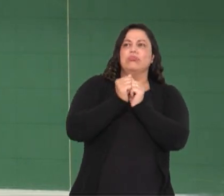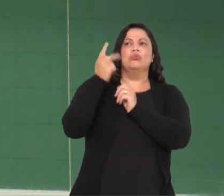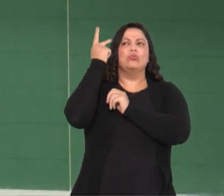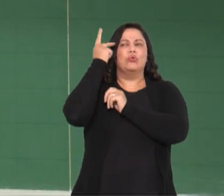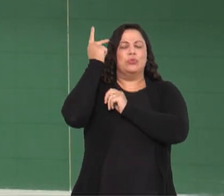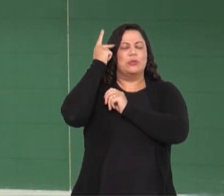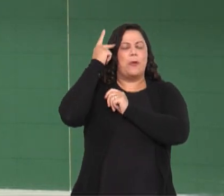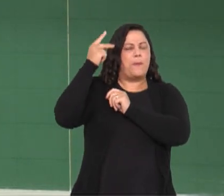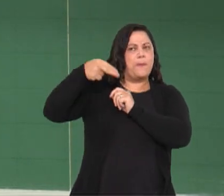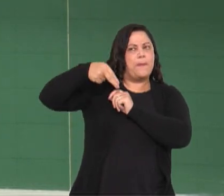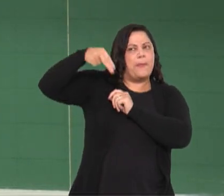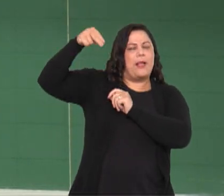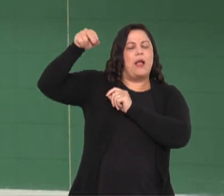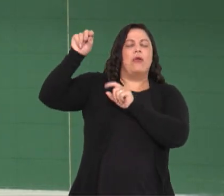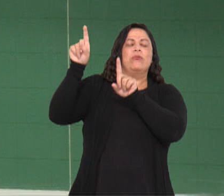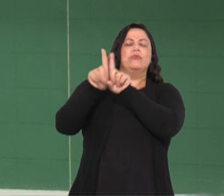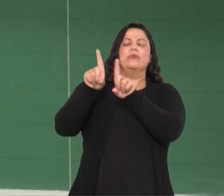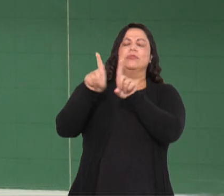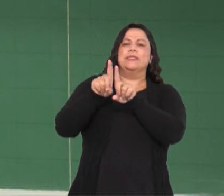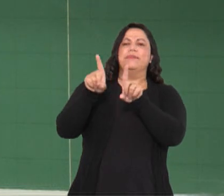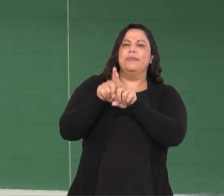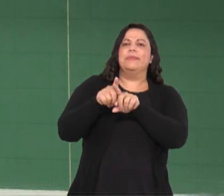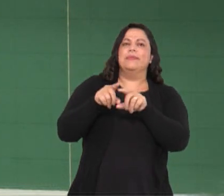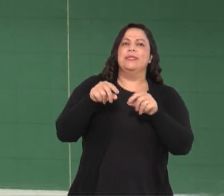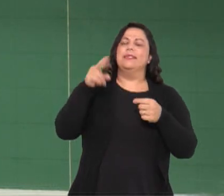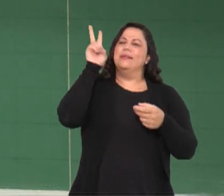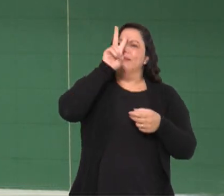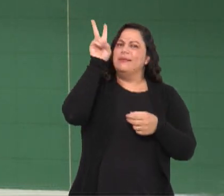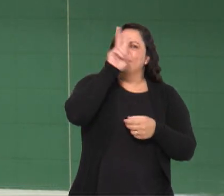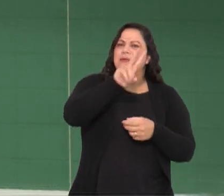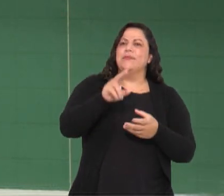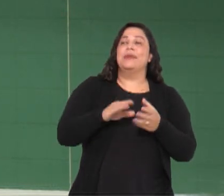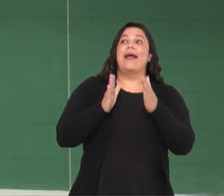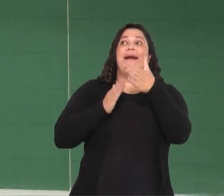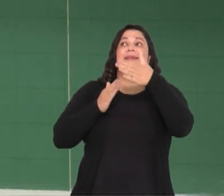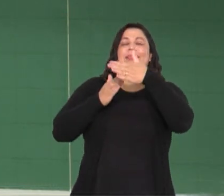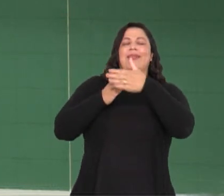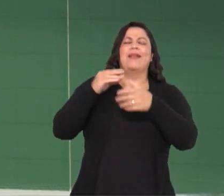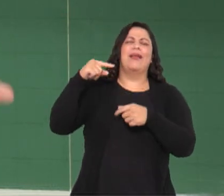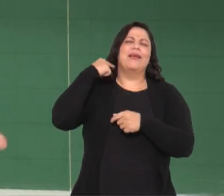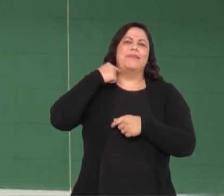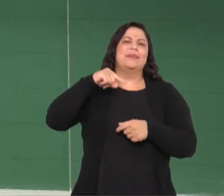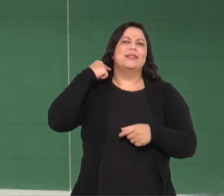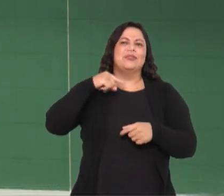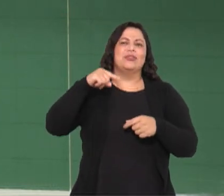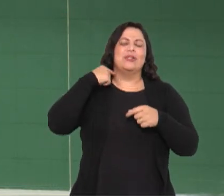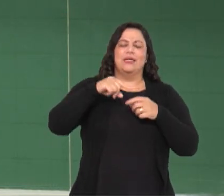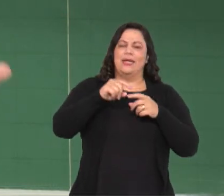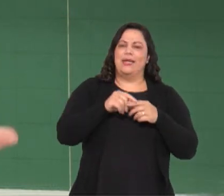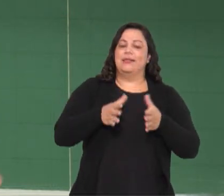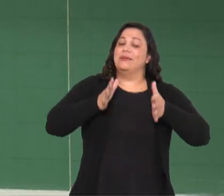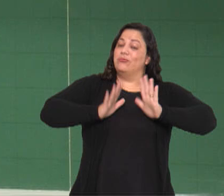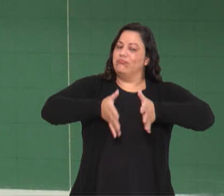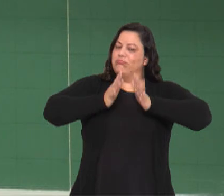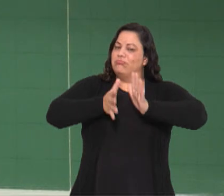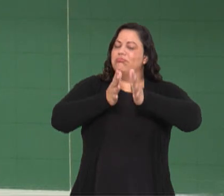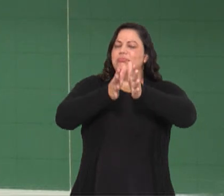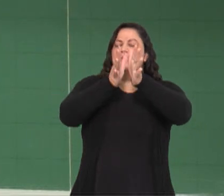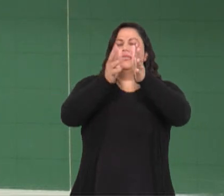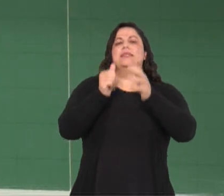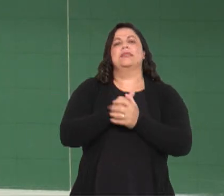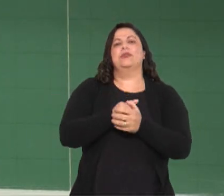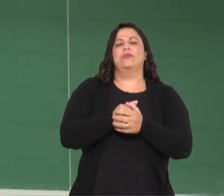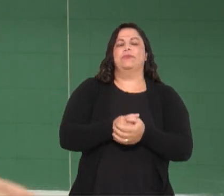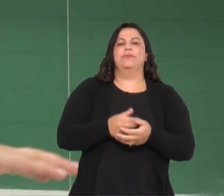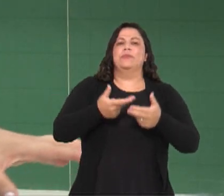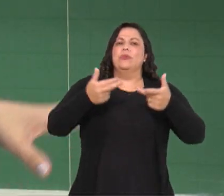até Minas Gerais. Então, além da questão do gado, né? Também tinha a questão da comunicação, de suprimentos, né? Então,